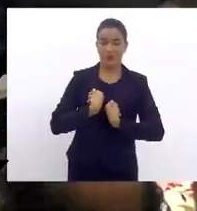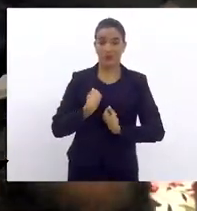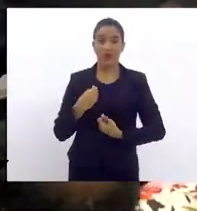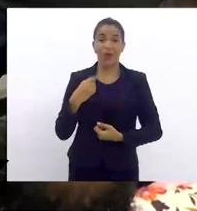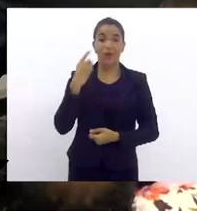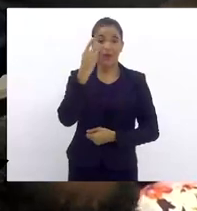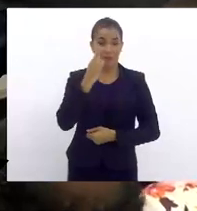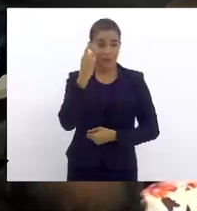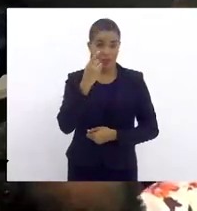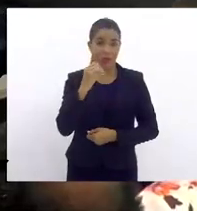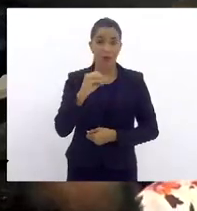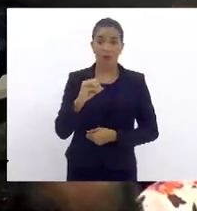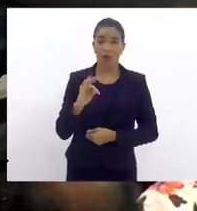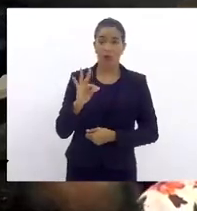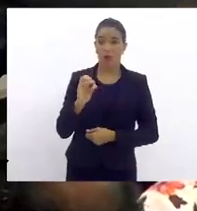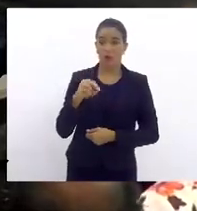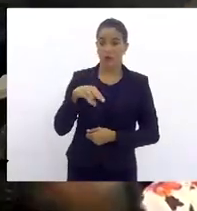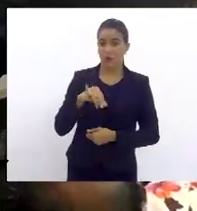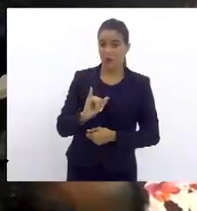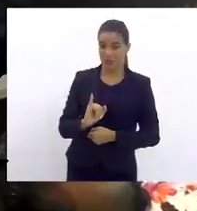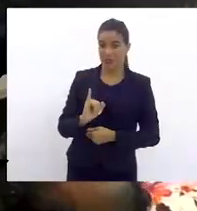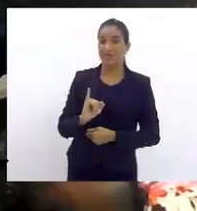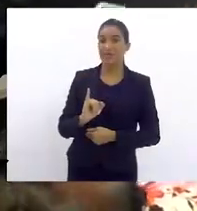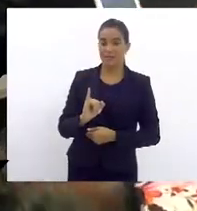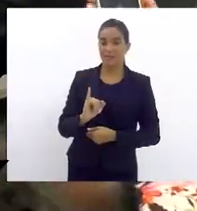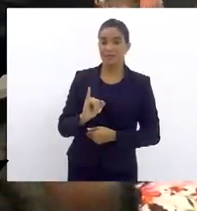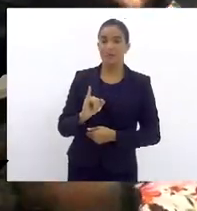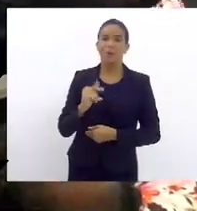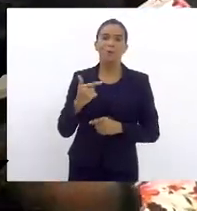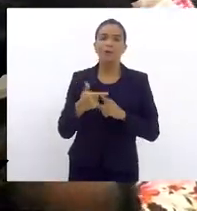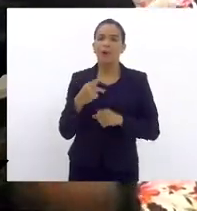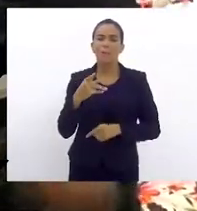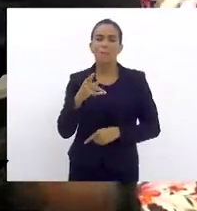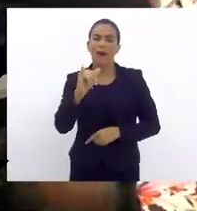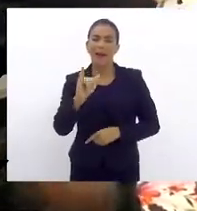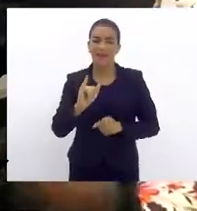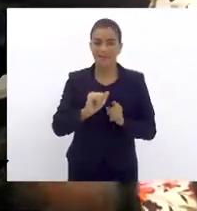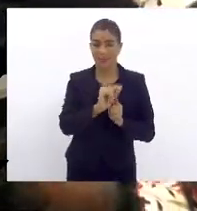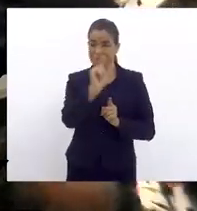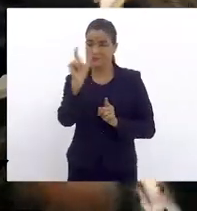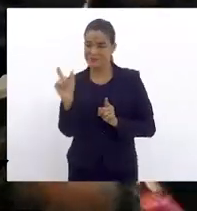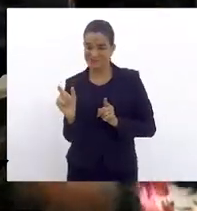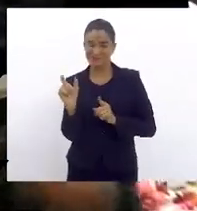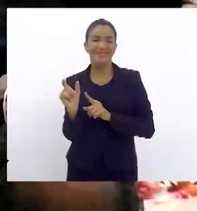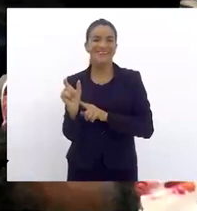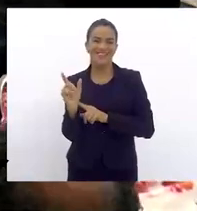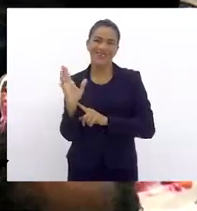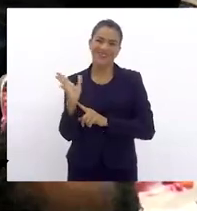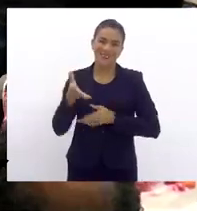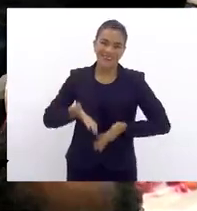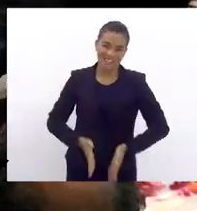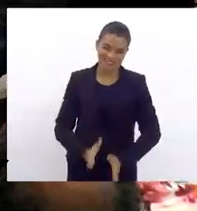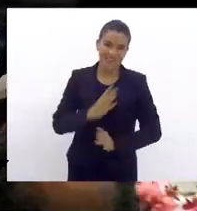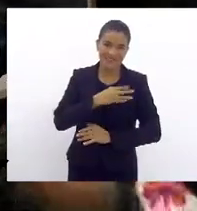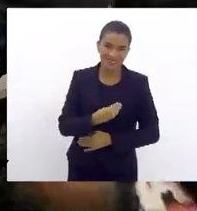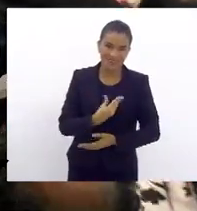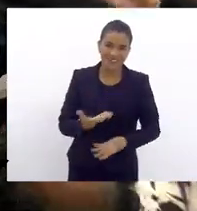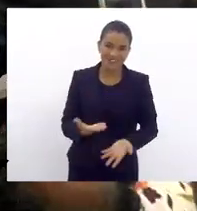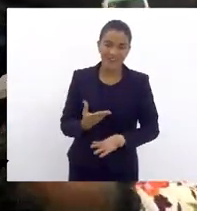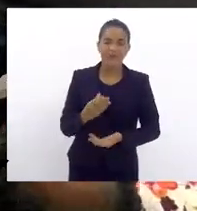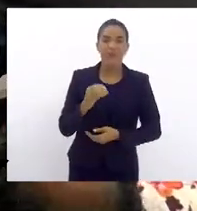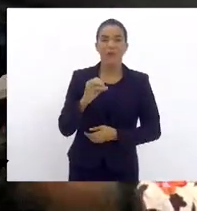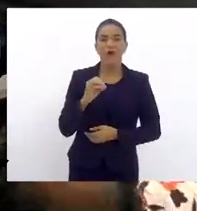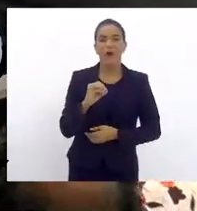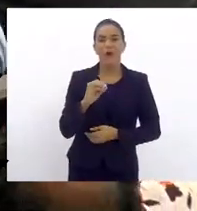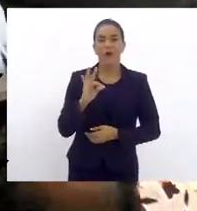Deputado Detoni de Paula original porque o pai vem depois Ele só passou seu pai quando teve filho então Antônio de Paula original